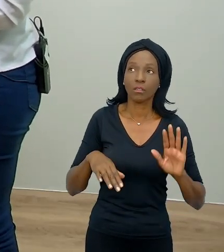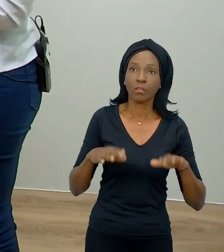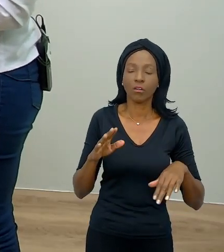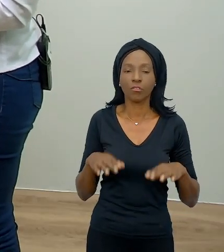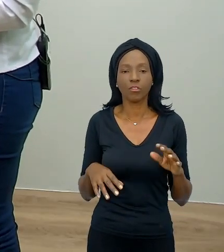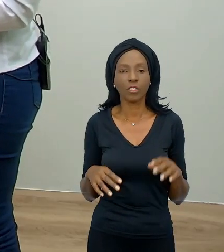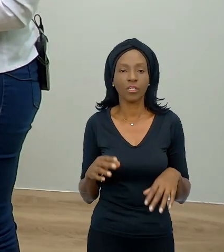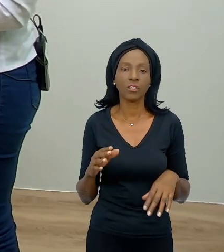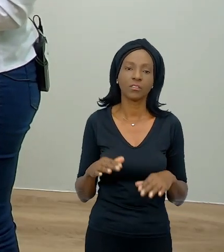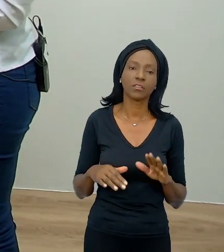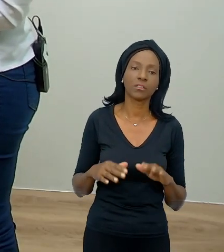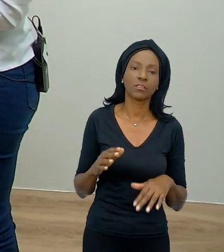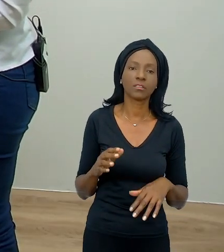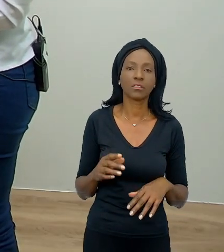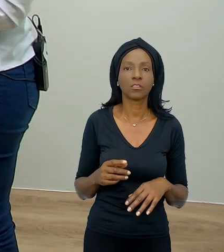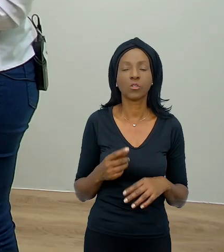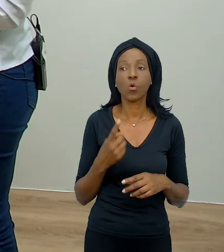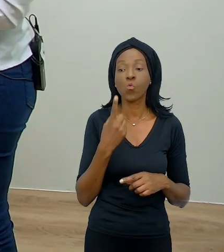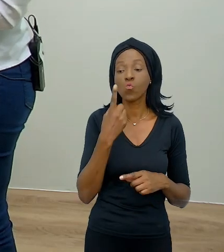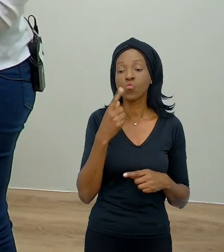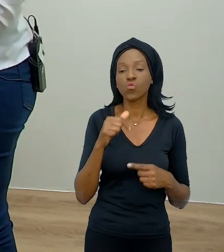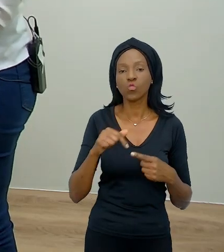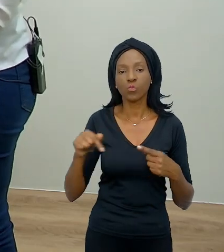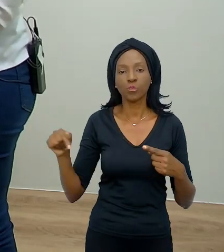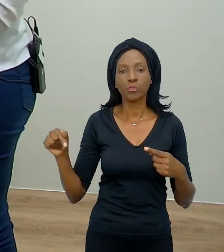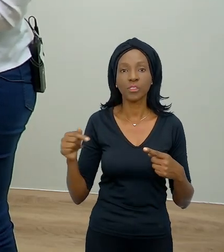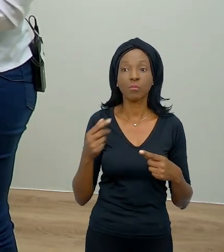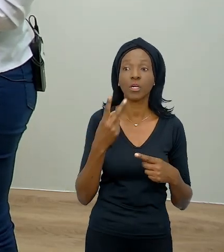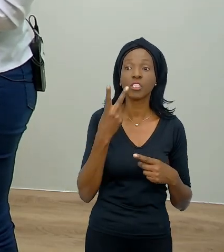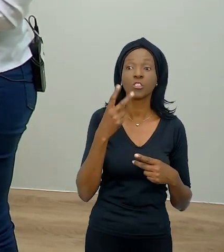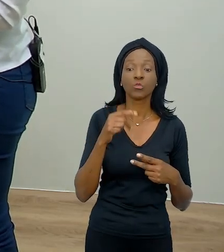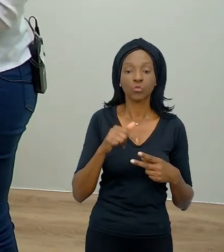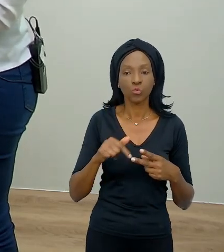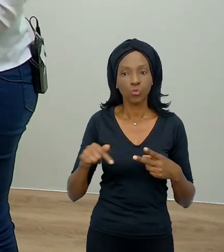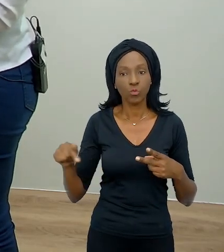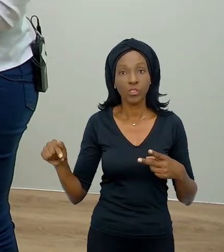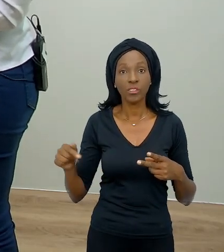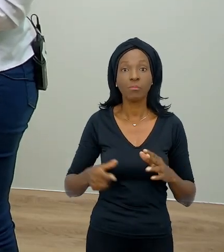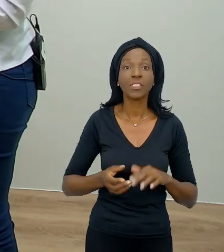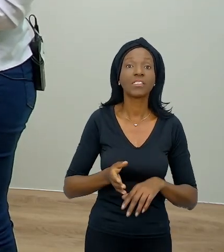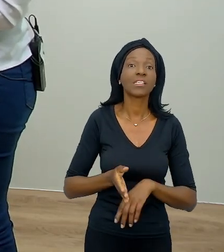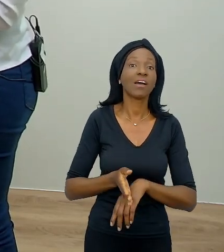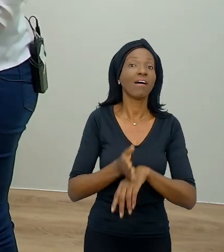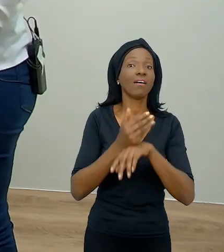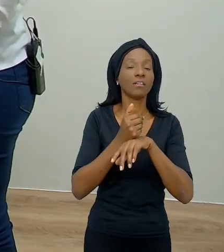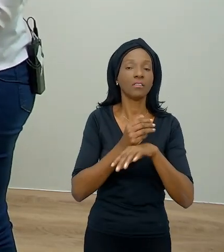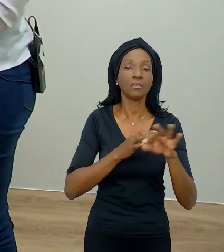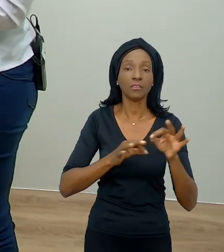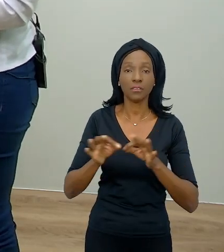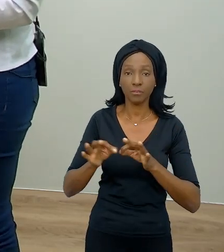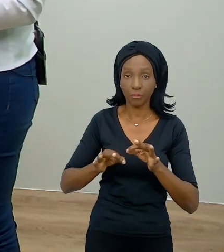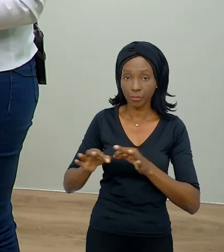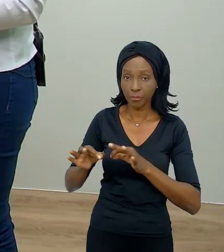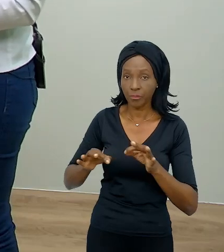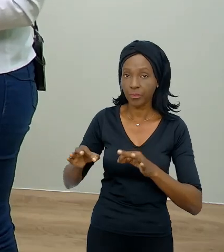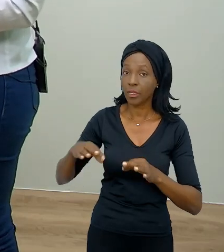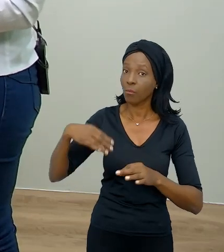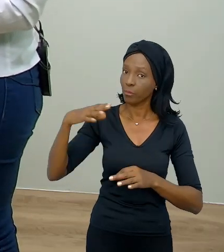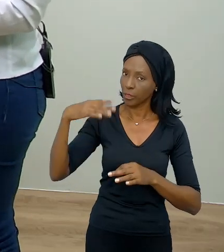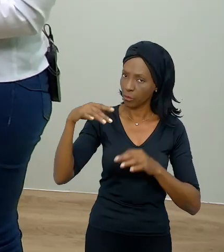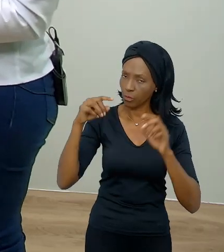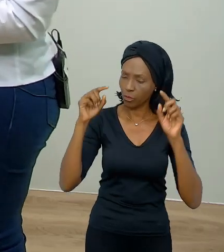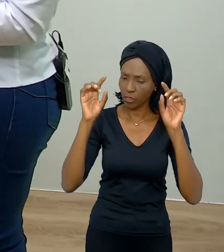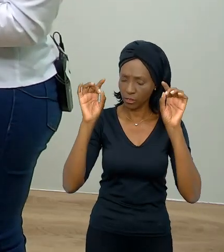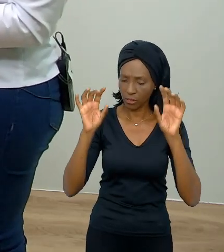surja aí uma semana, 2 semanas antes, para poder se preparar e realizar a atividade, né? Então, por isso que